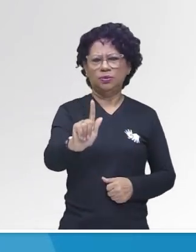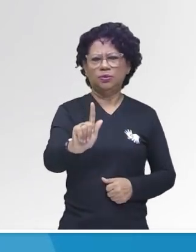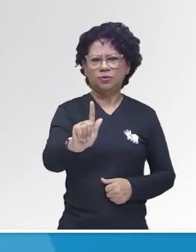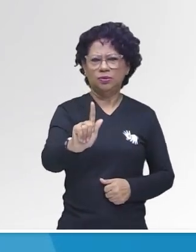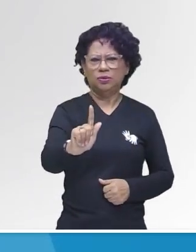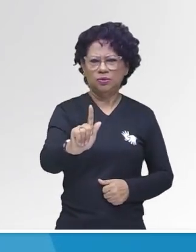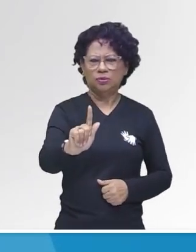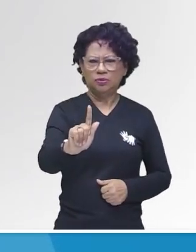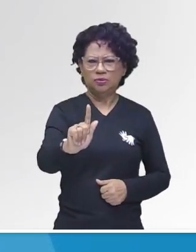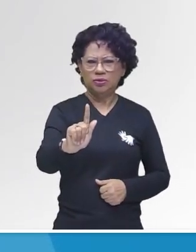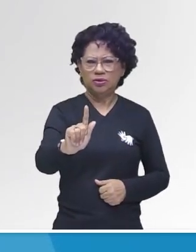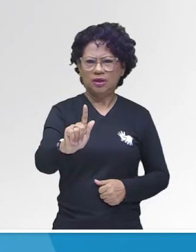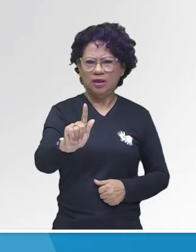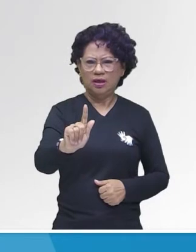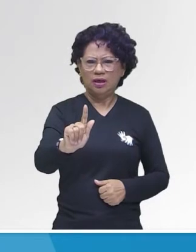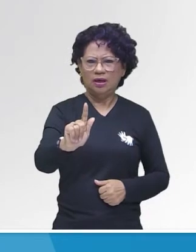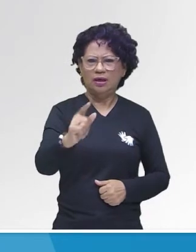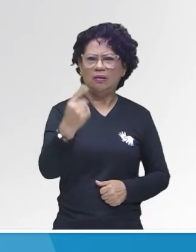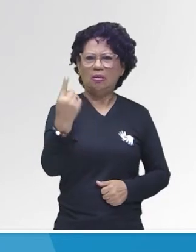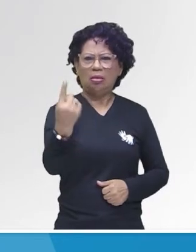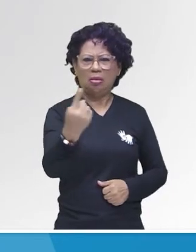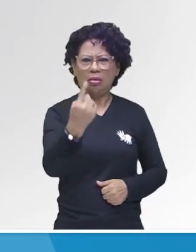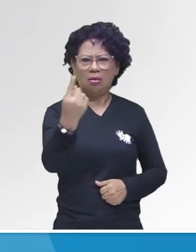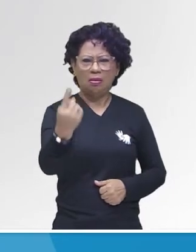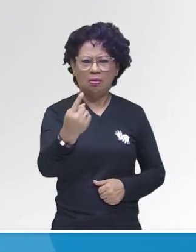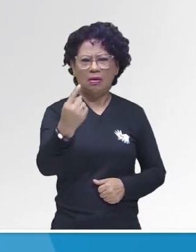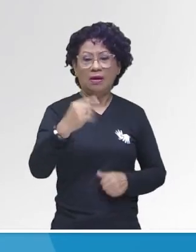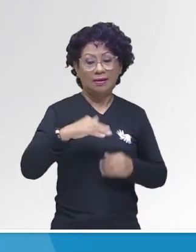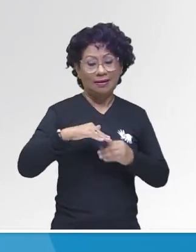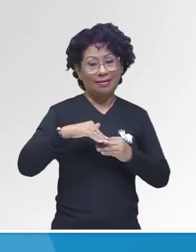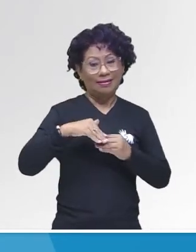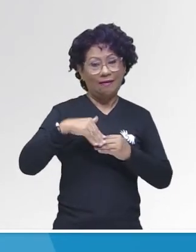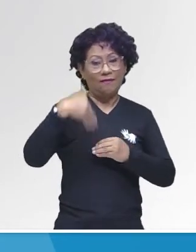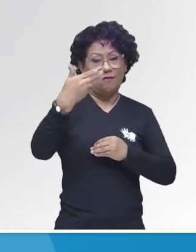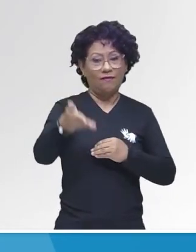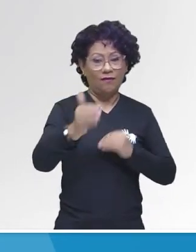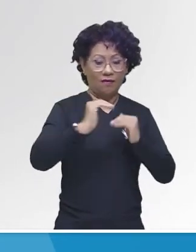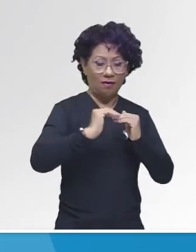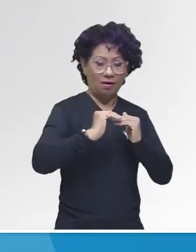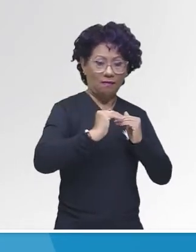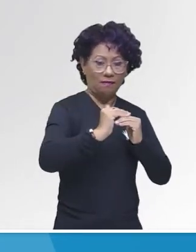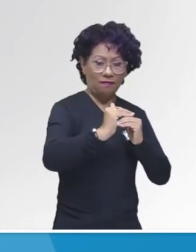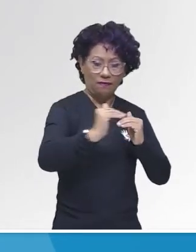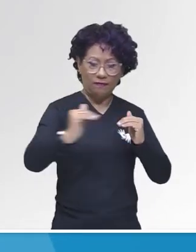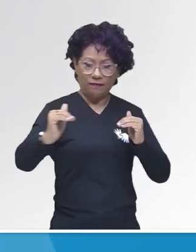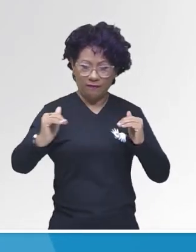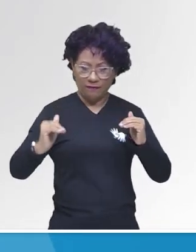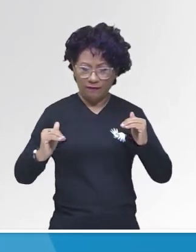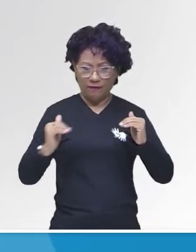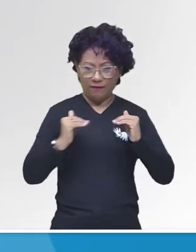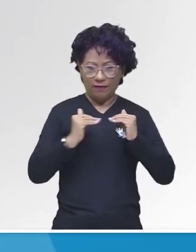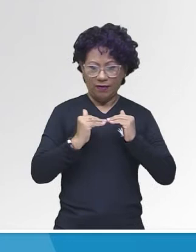aí flutuando. Olha aí o ponto G flutuando. Está aqui o ponto G, ó.